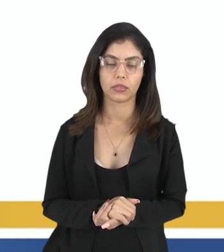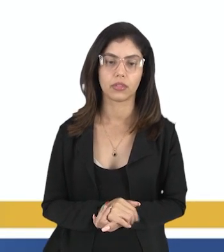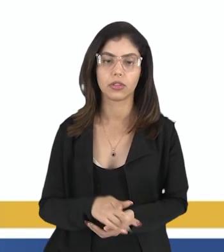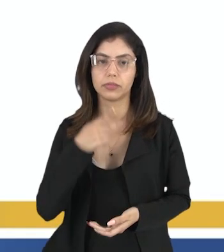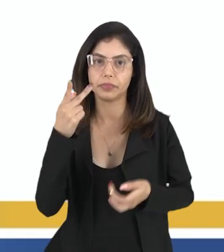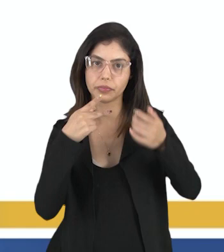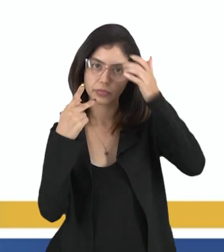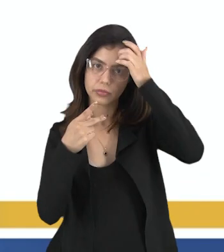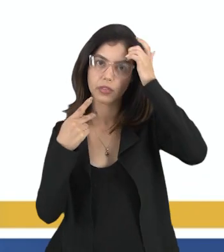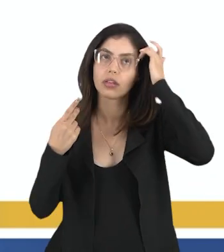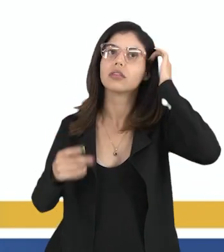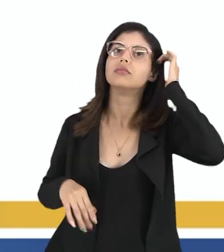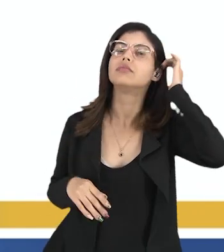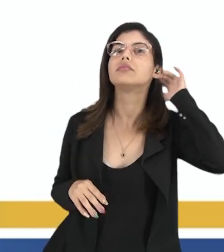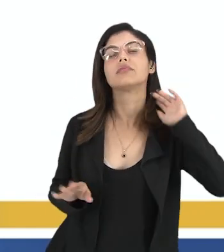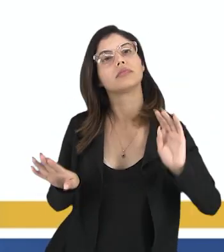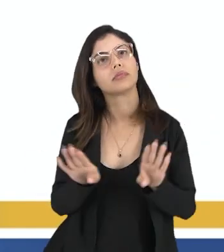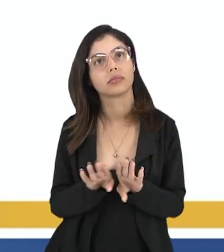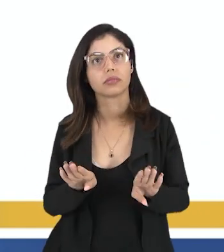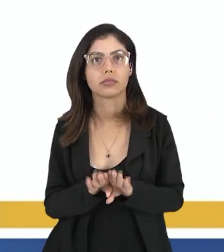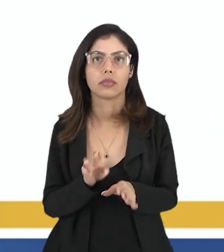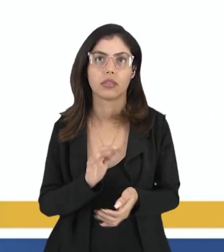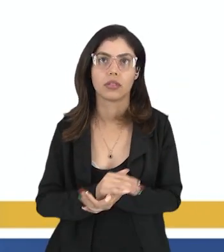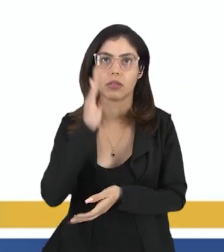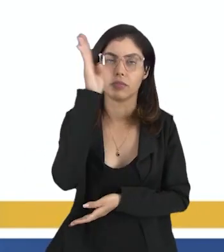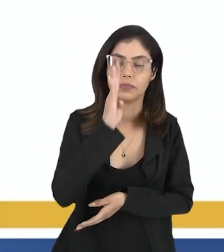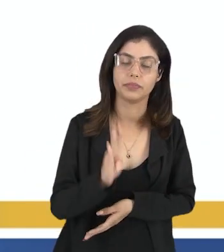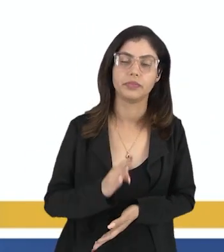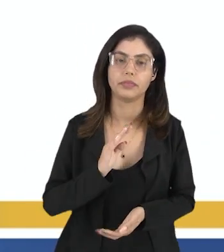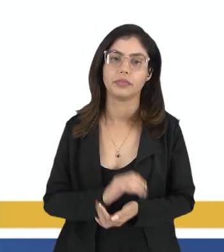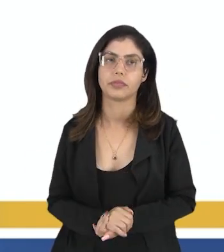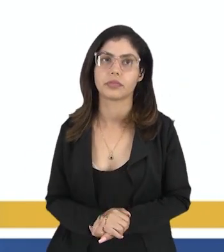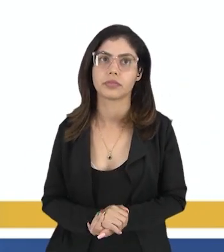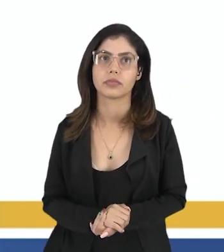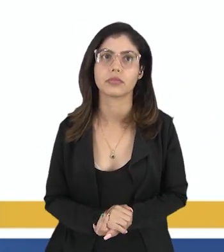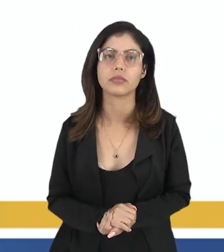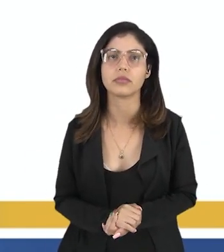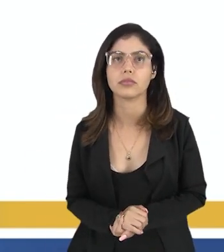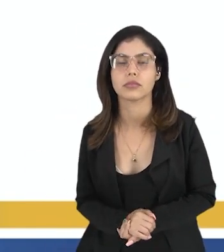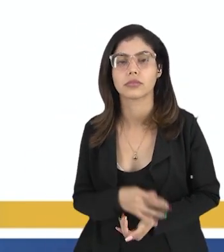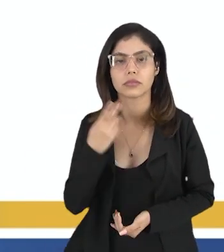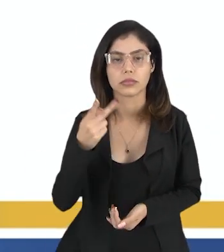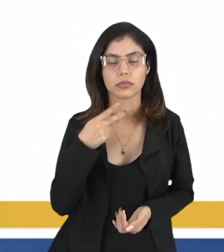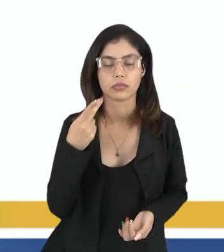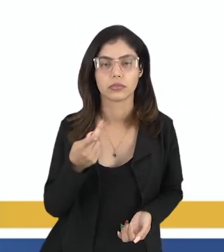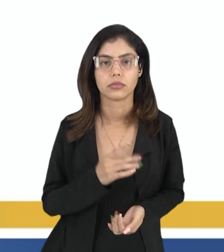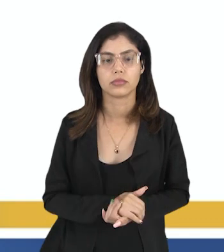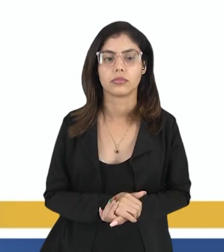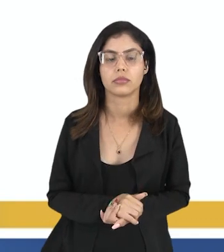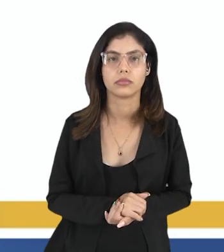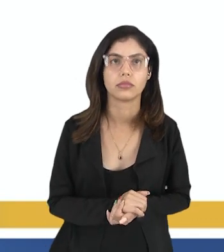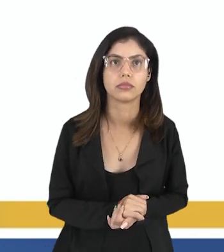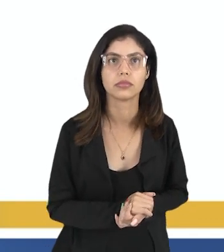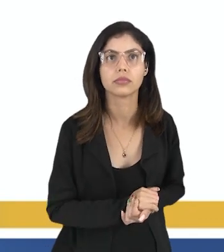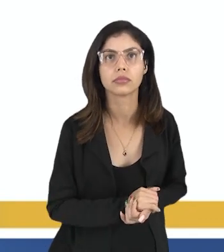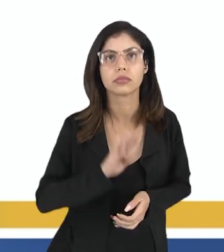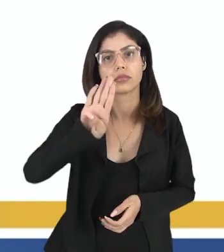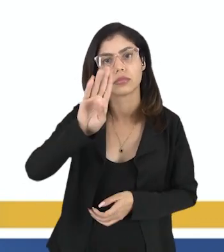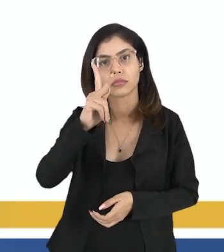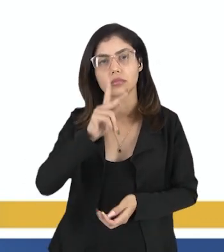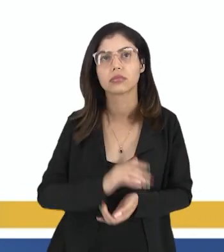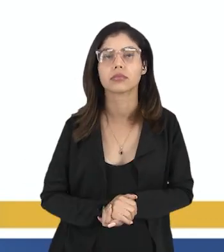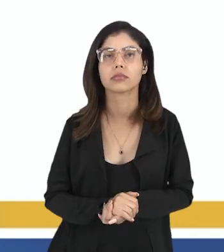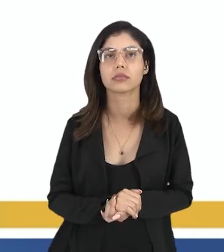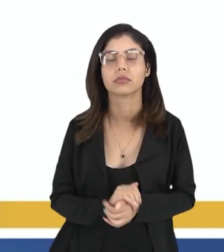falar de África, a gente tem no Brasil, pessoal, como eu sempre falo, principalmente no estado da Bahia, a